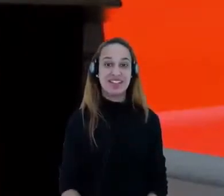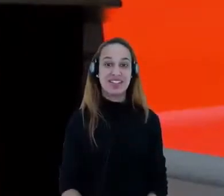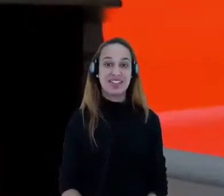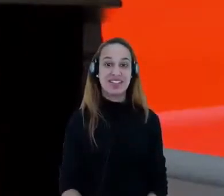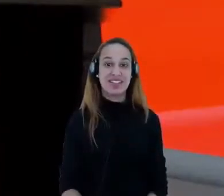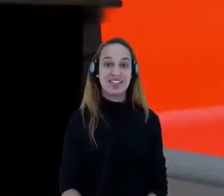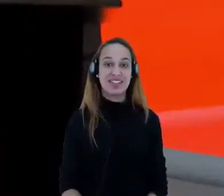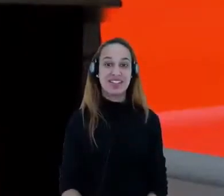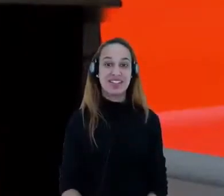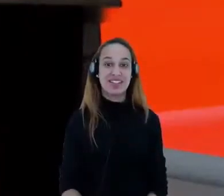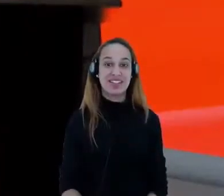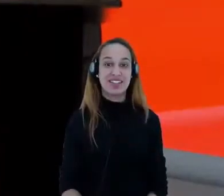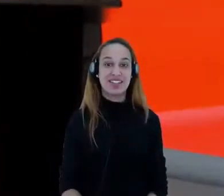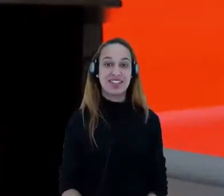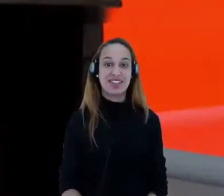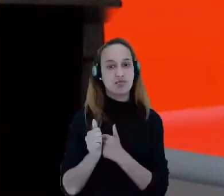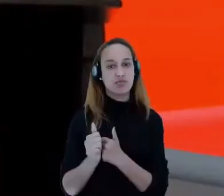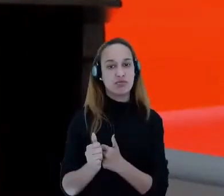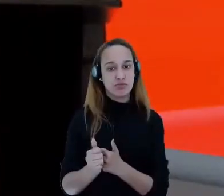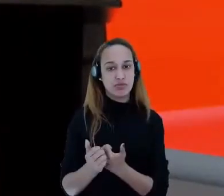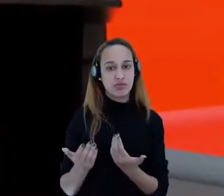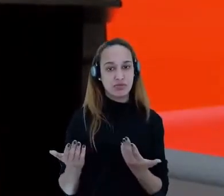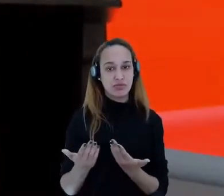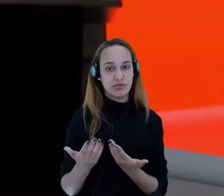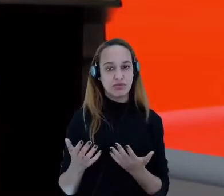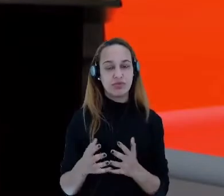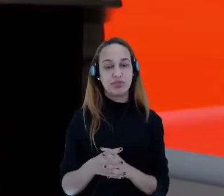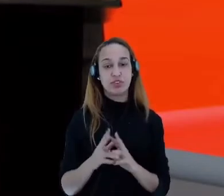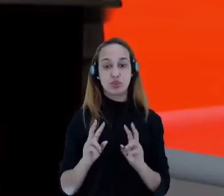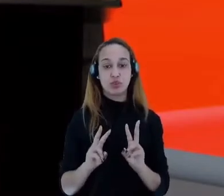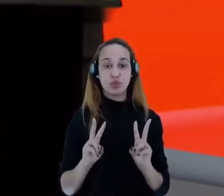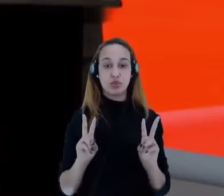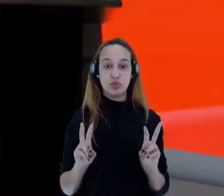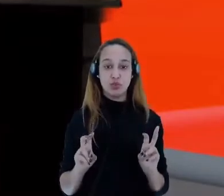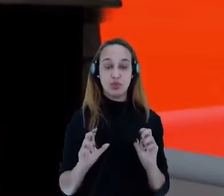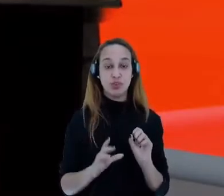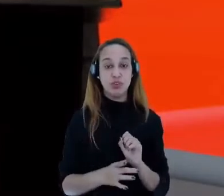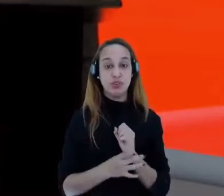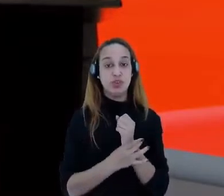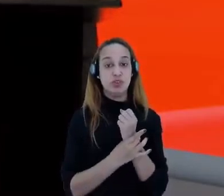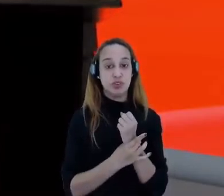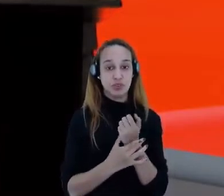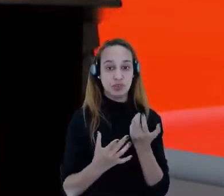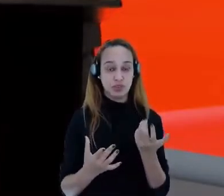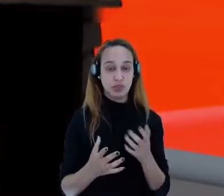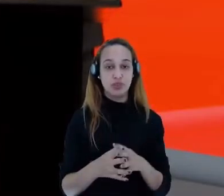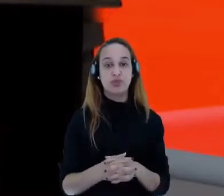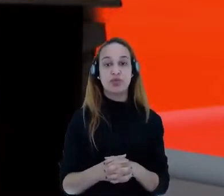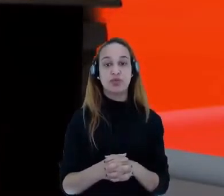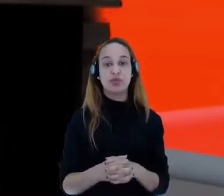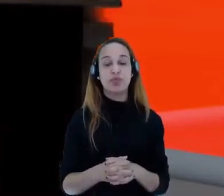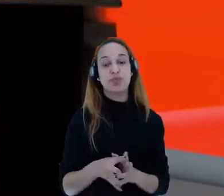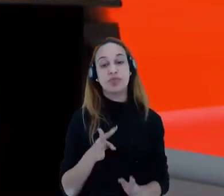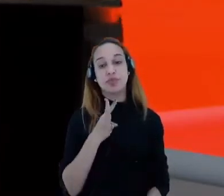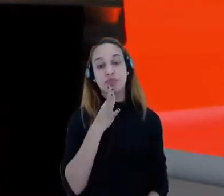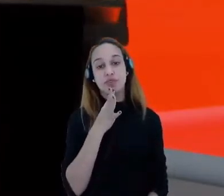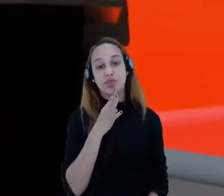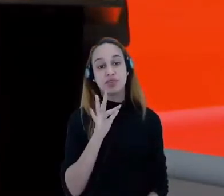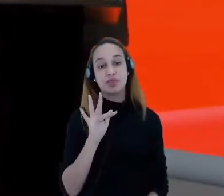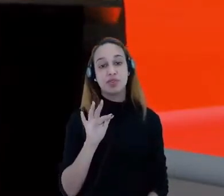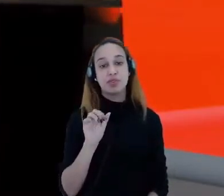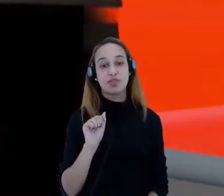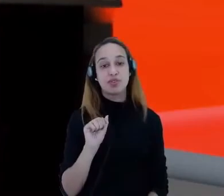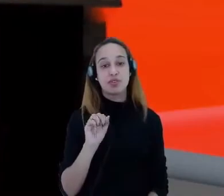pessoal que acompanhou agora há pouco o painel sobre seguro paramétrico e microseguro conheceu o Fabiano